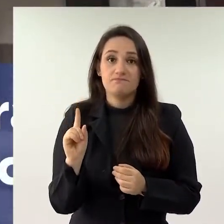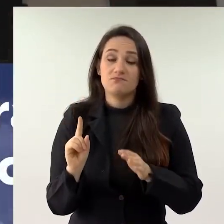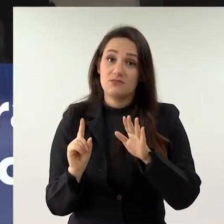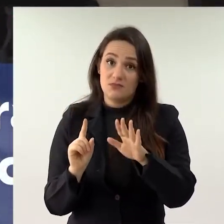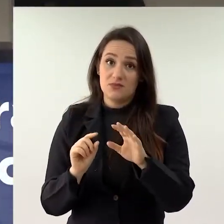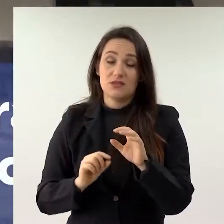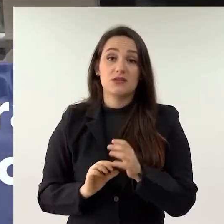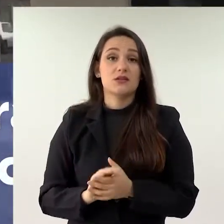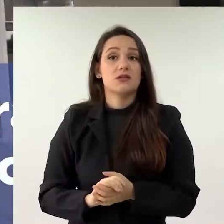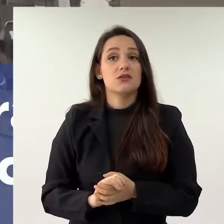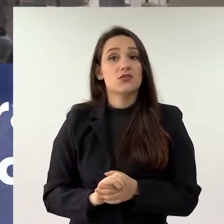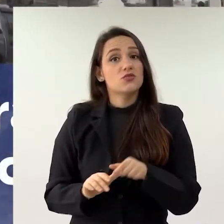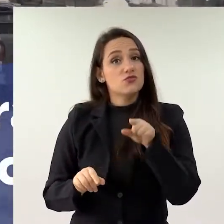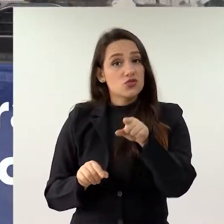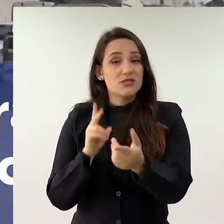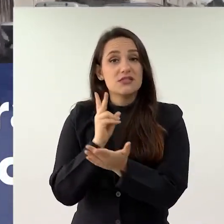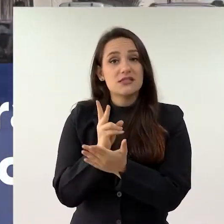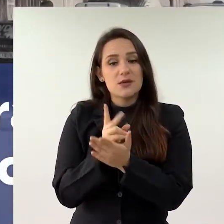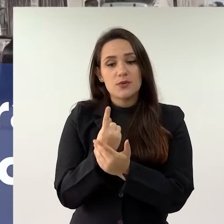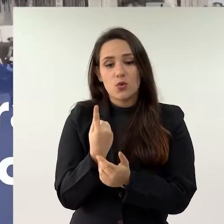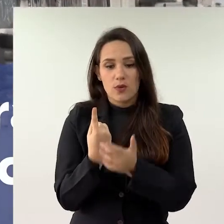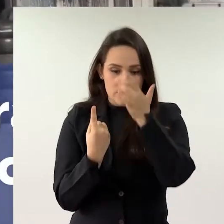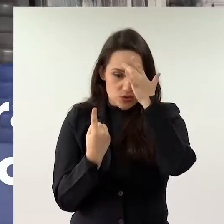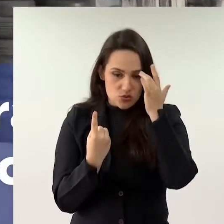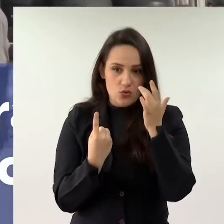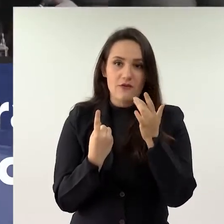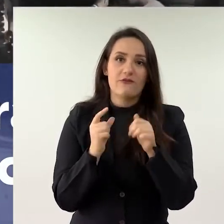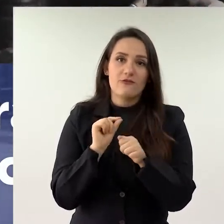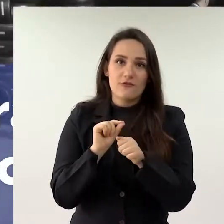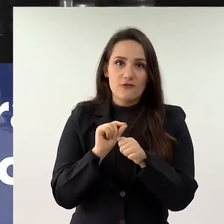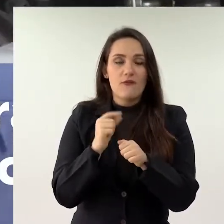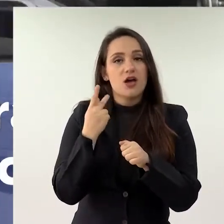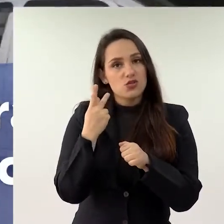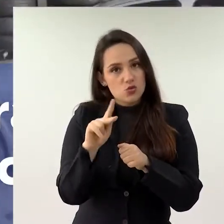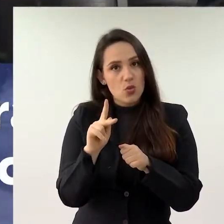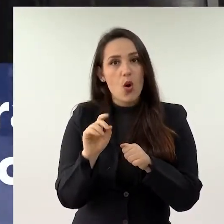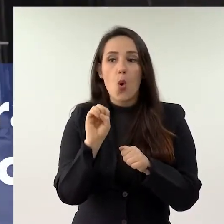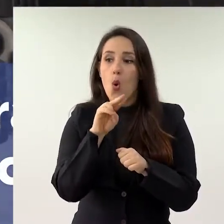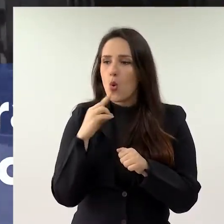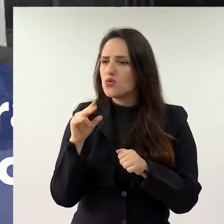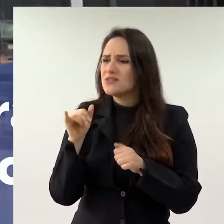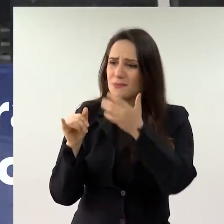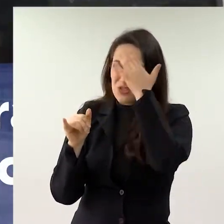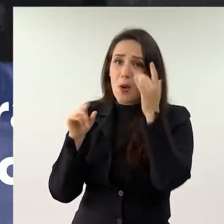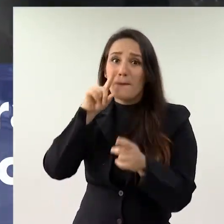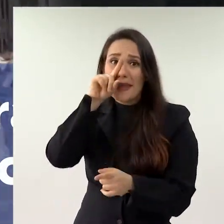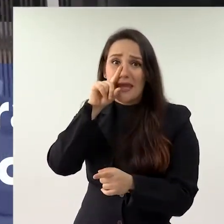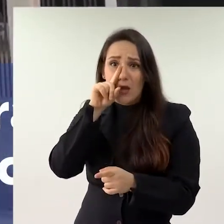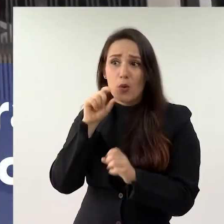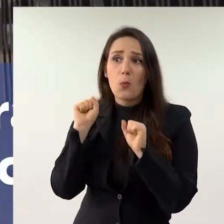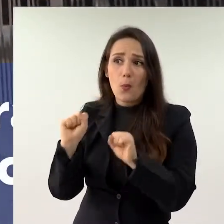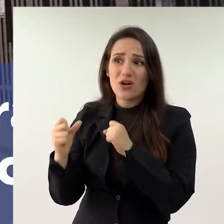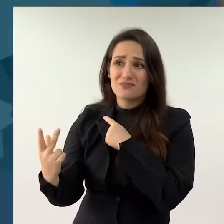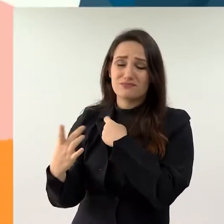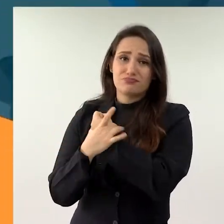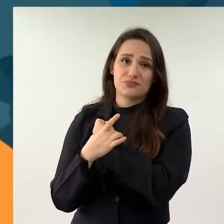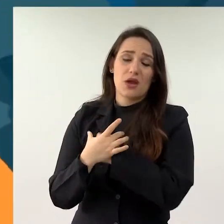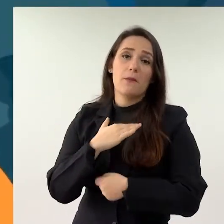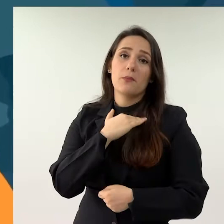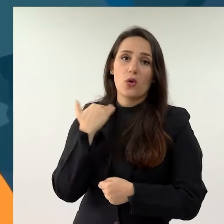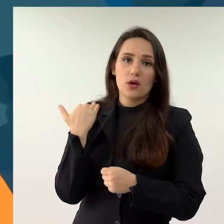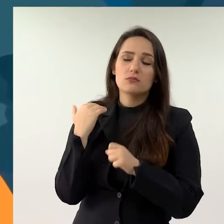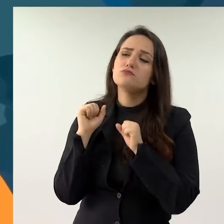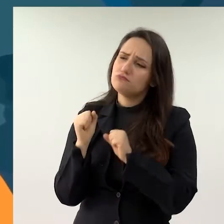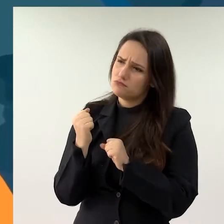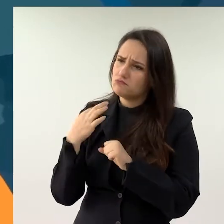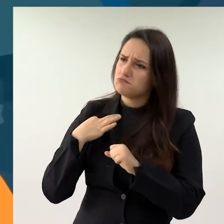a pessoa que faz as compras para parentes ou vizinhos do grupo de risco e que não podem sair de casa. Sempre use